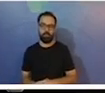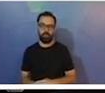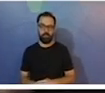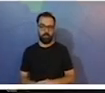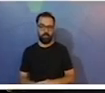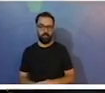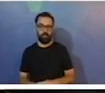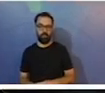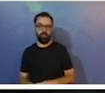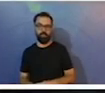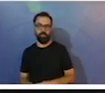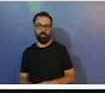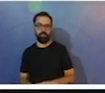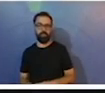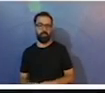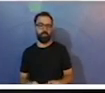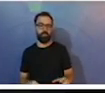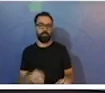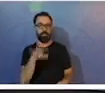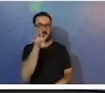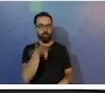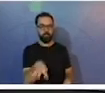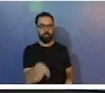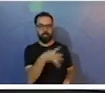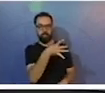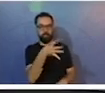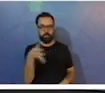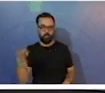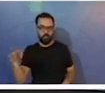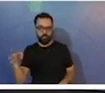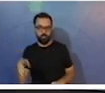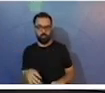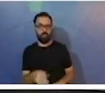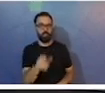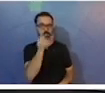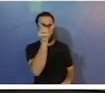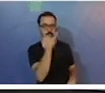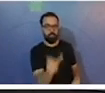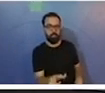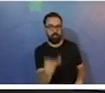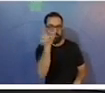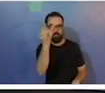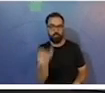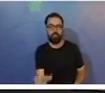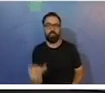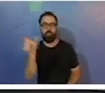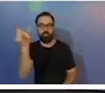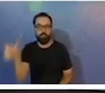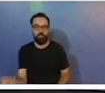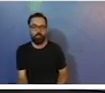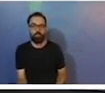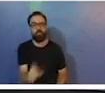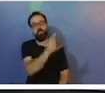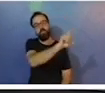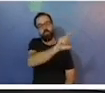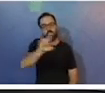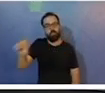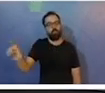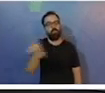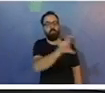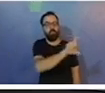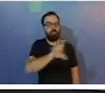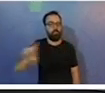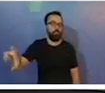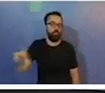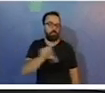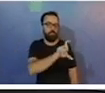coordenada, tá? Percebam, olha, que como no mapa, nós temos as linhas verticais e nós temos as linhas